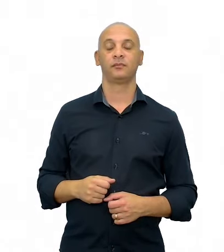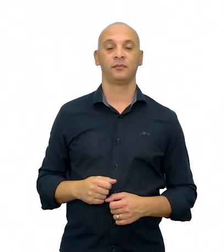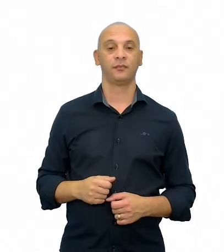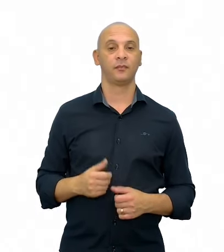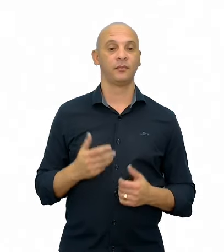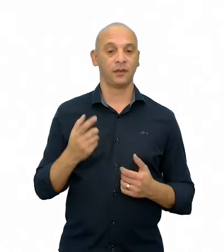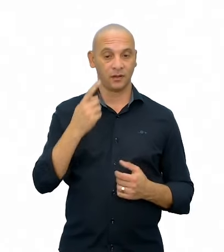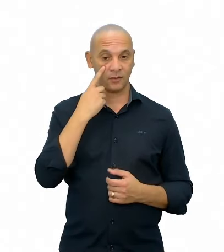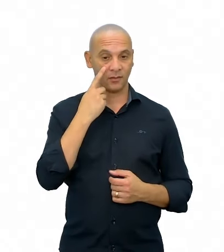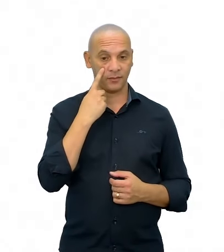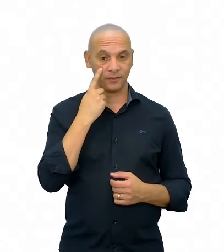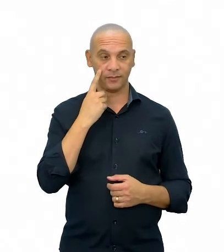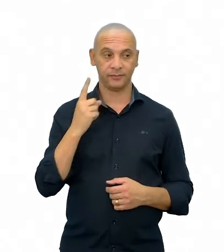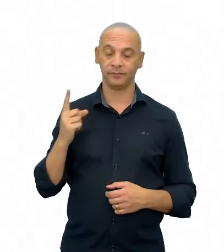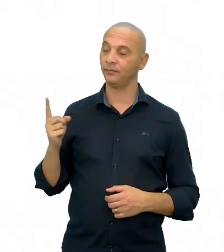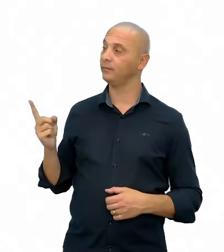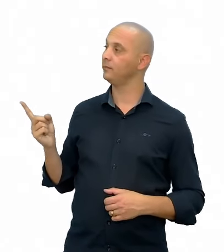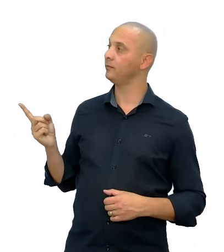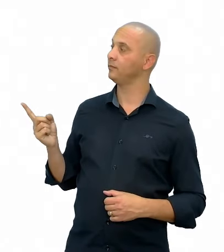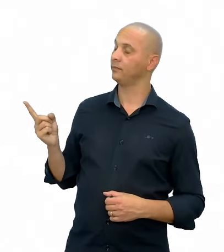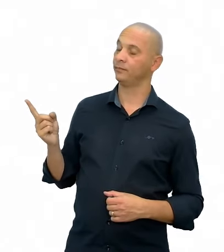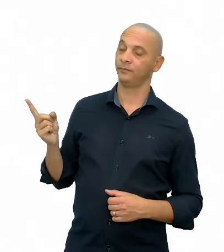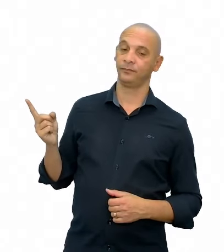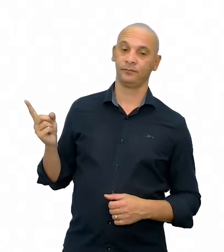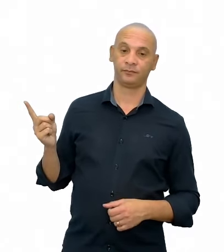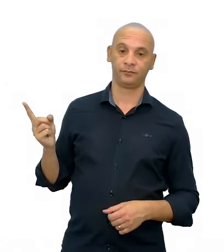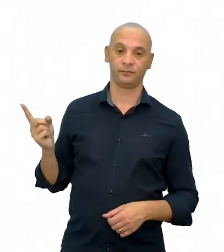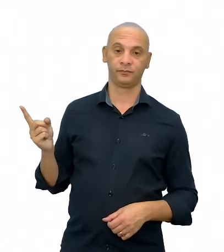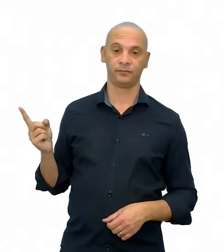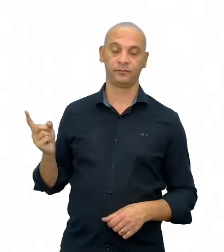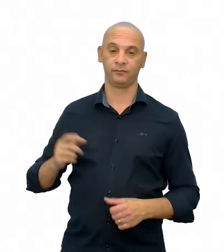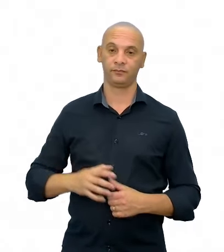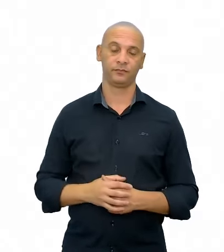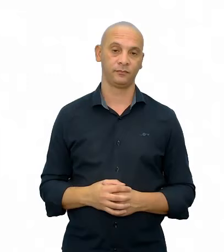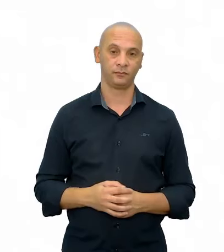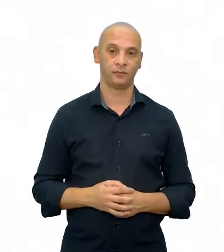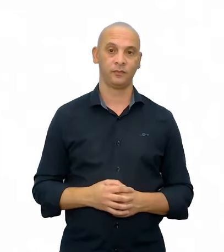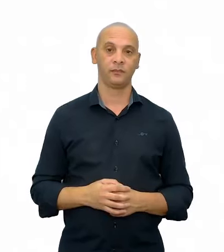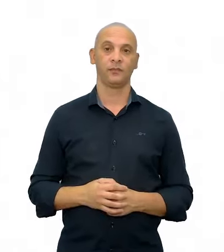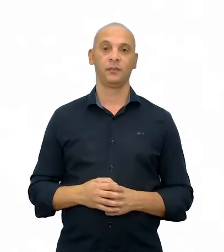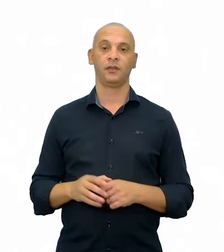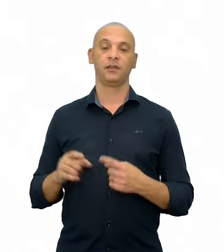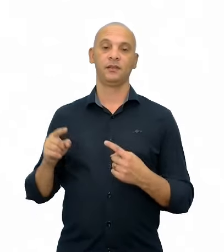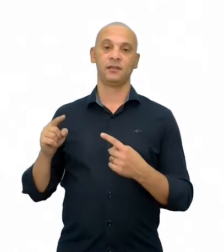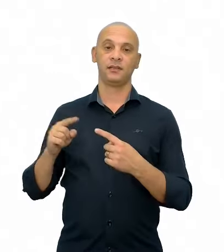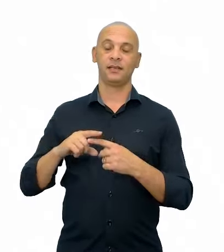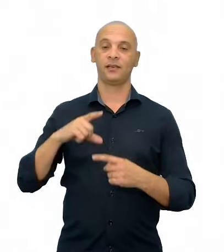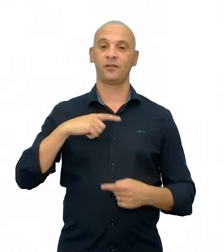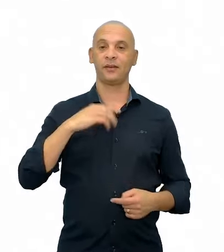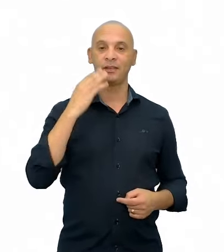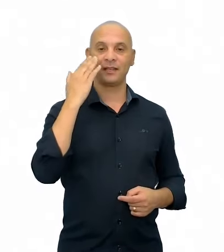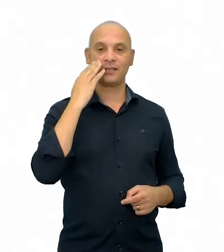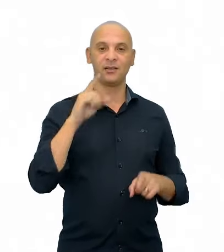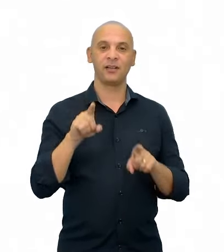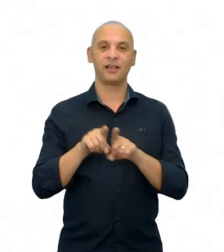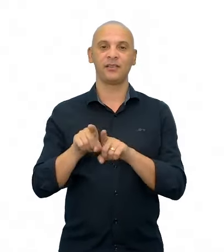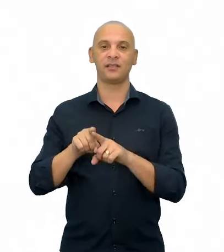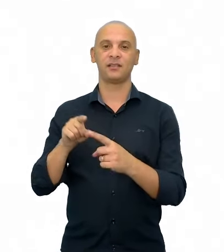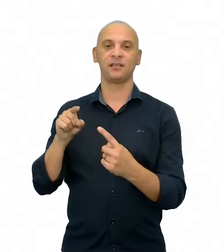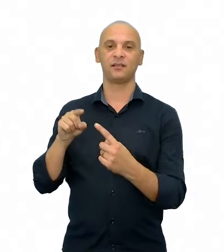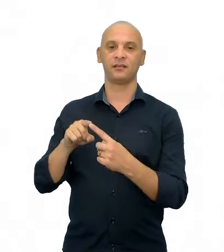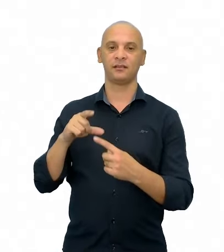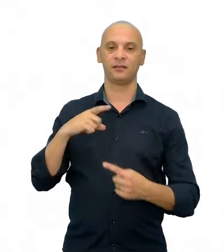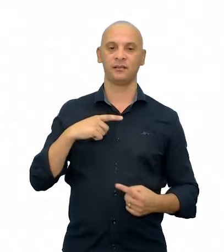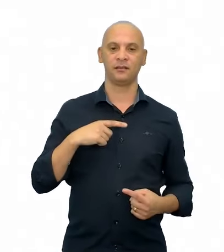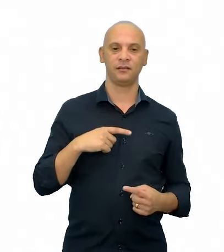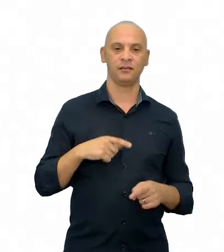Então, vamos lá verificar aqui o nosso fluxograma. Então, tá lá, tem o começo, ela comprou o refrigerador. De